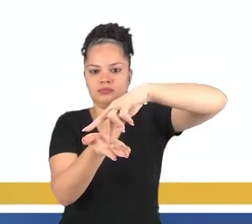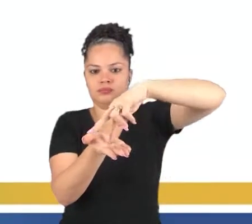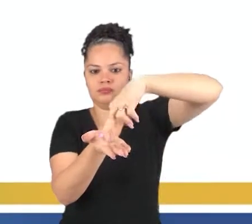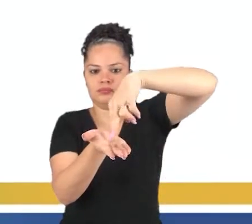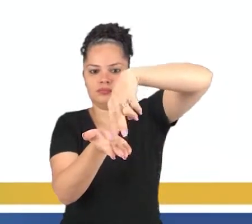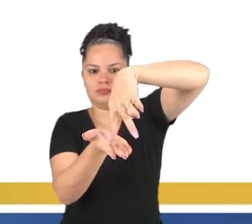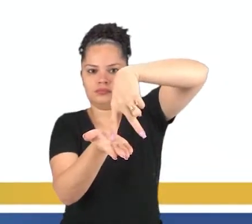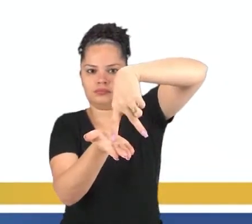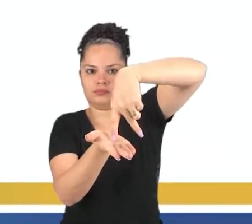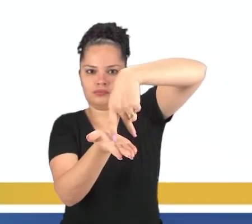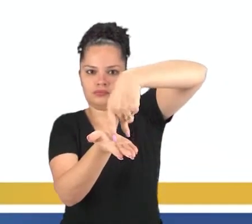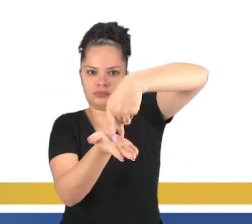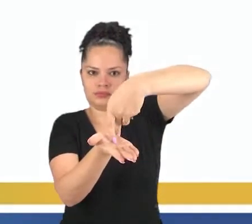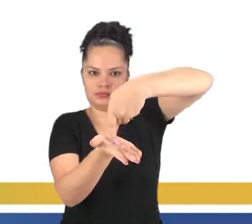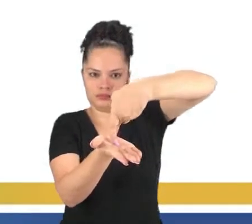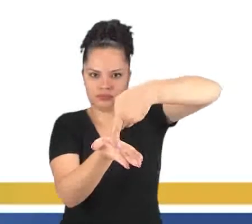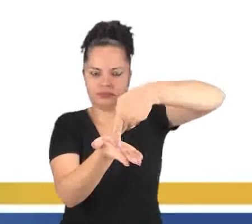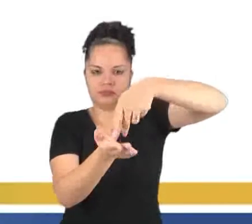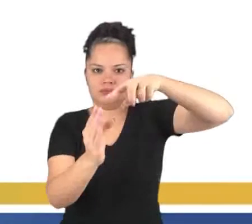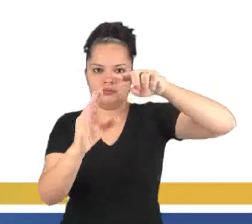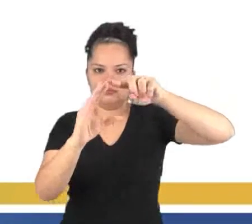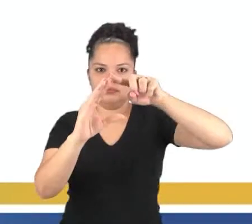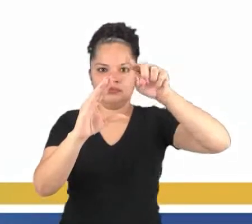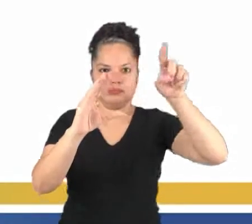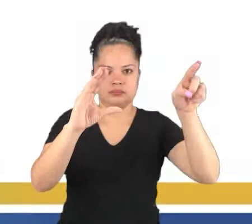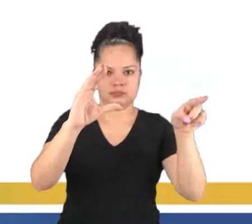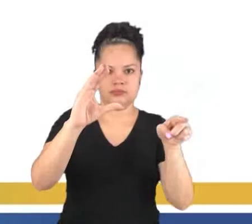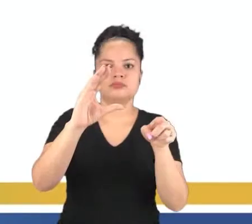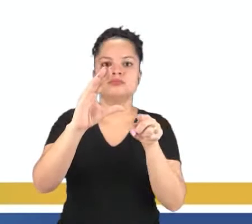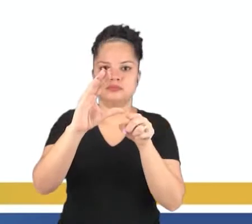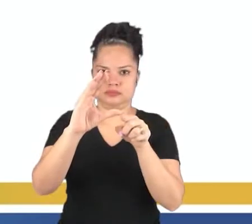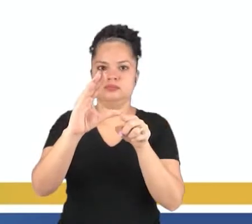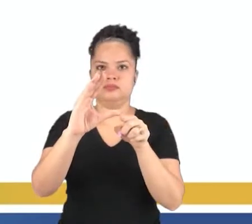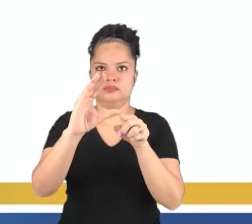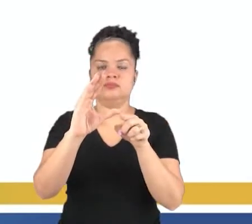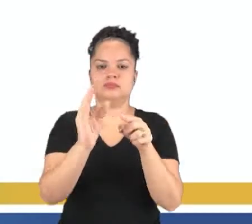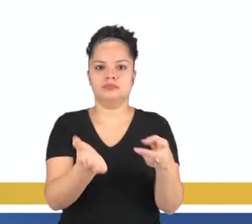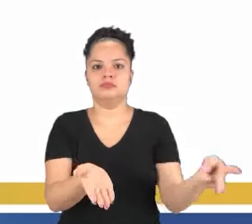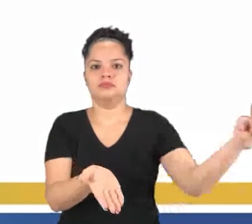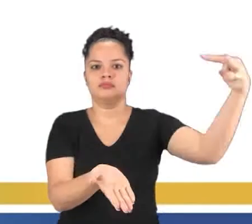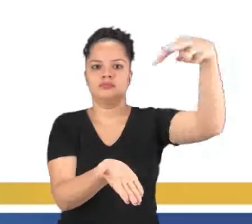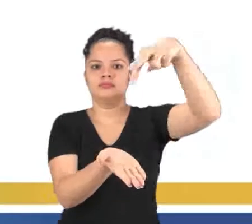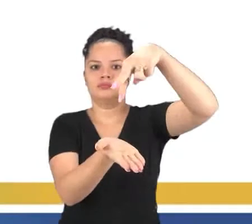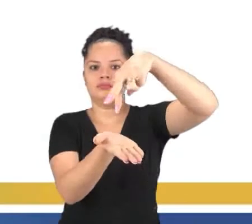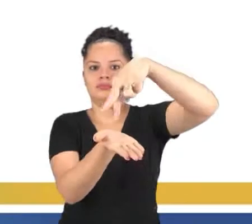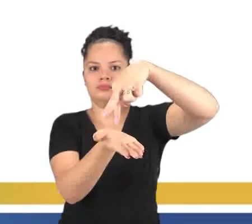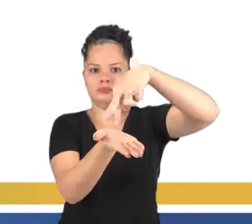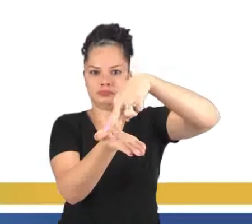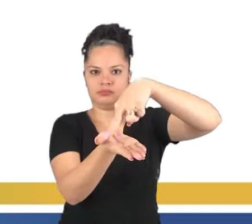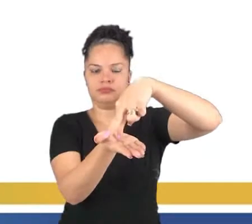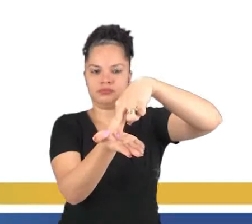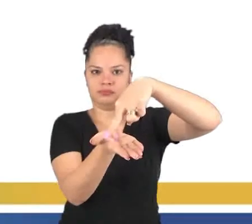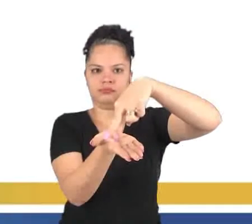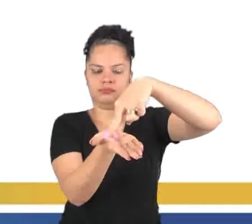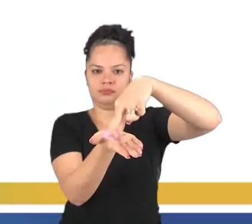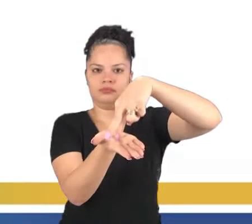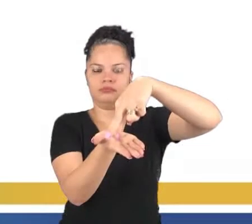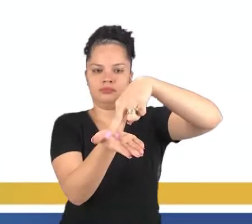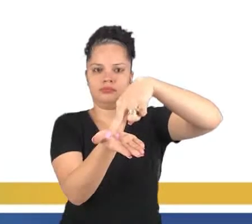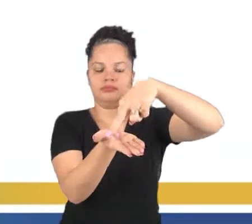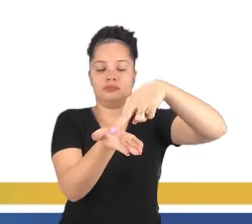rodar, construirá a circunferência. Então, gente, você fixa a ponta seca em um ponto qualquer do plano, e